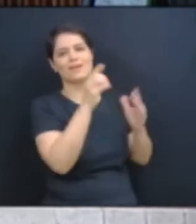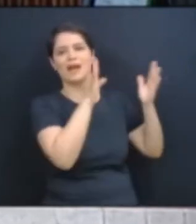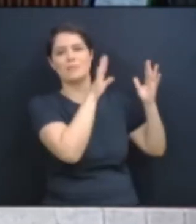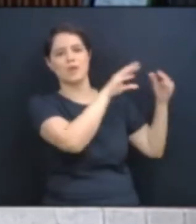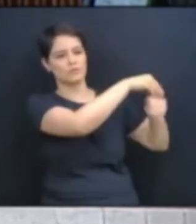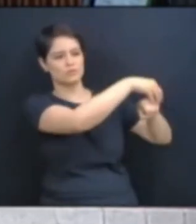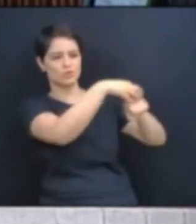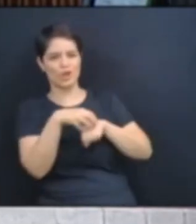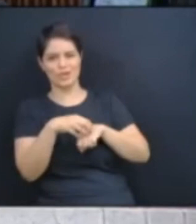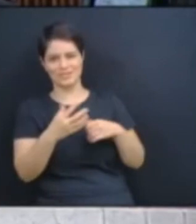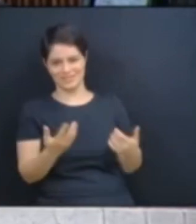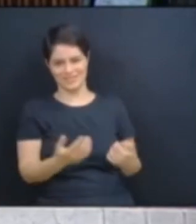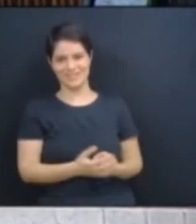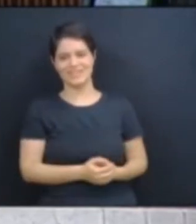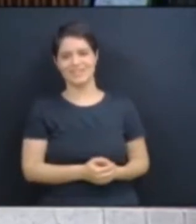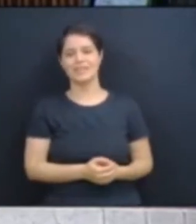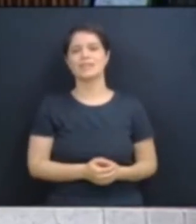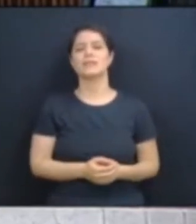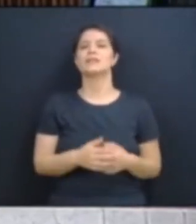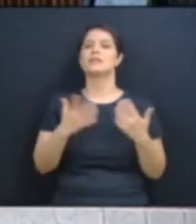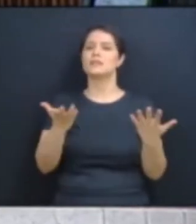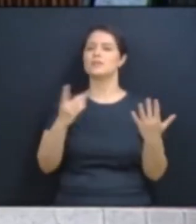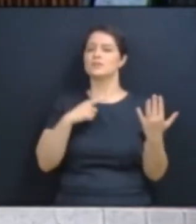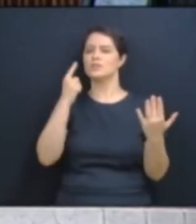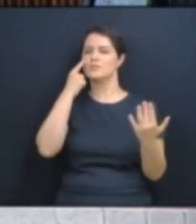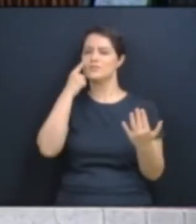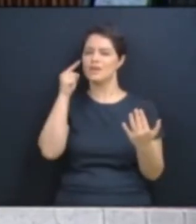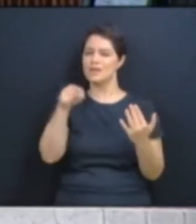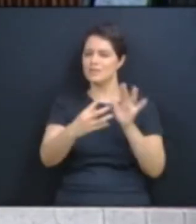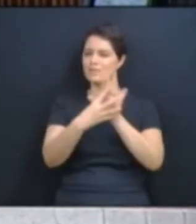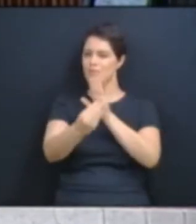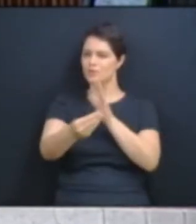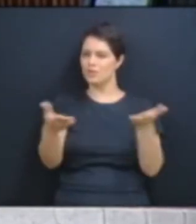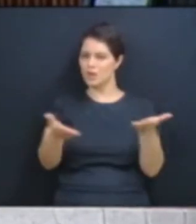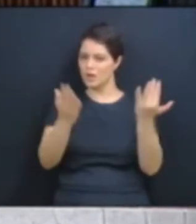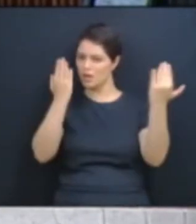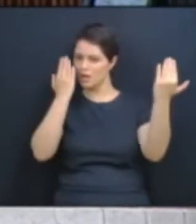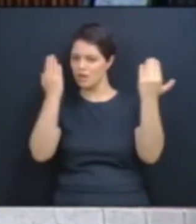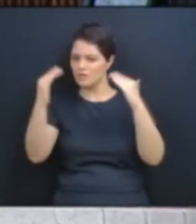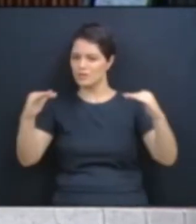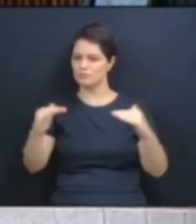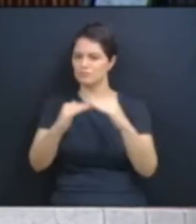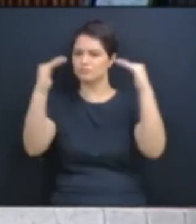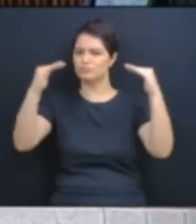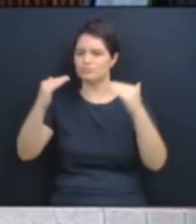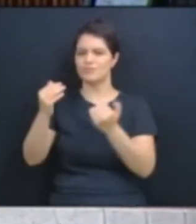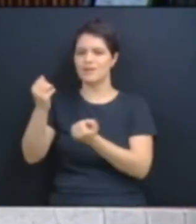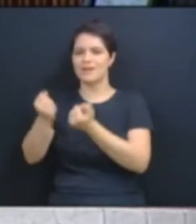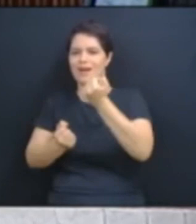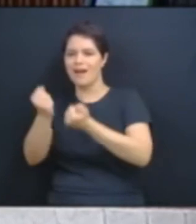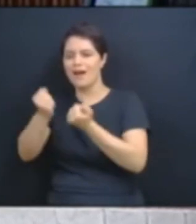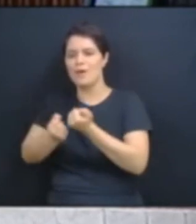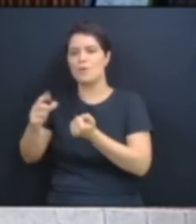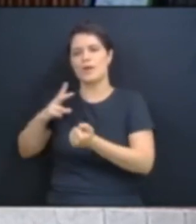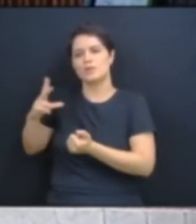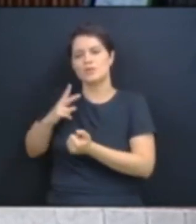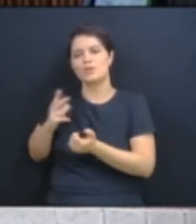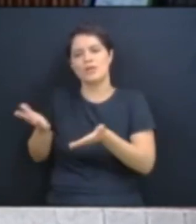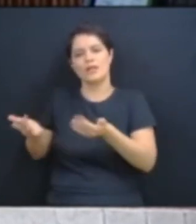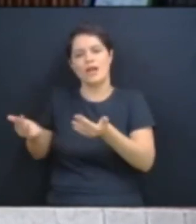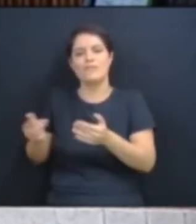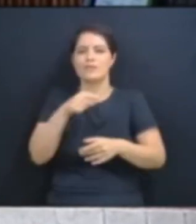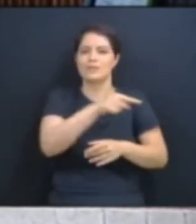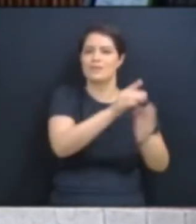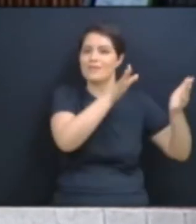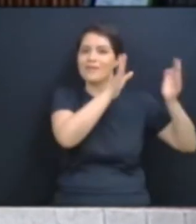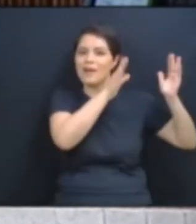Ou seja, no modelo de equiparar o eixo comercial com o passeio, de cara o Paraná sai perdendo. Então, a